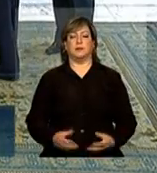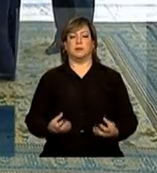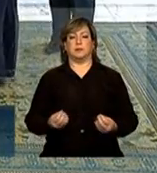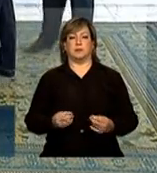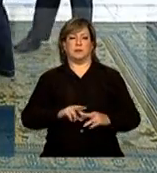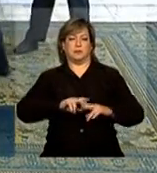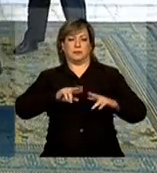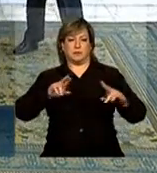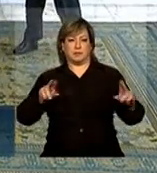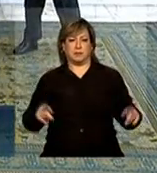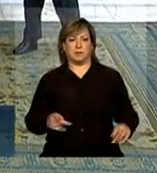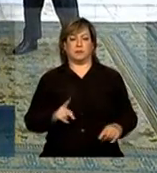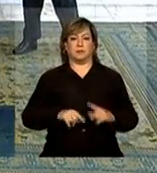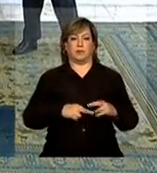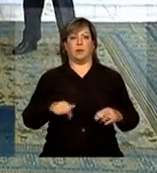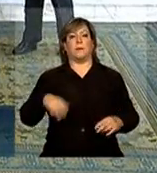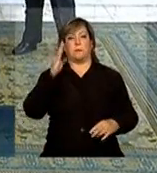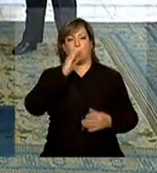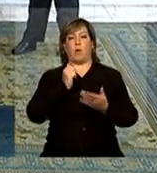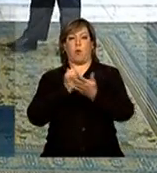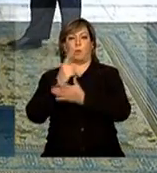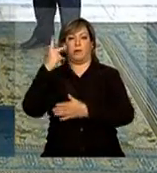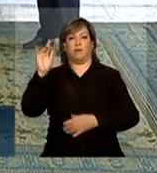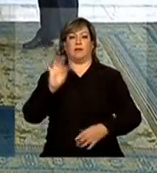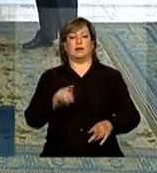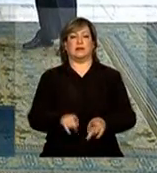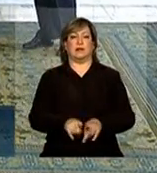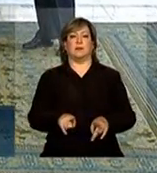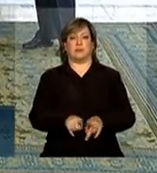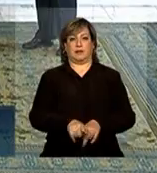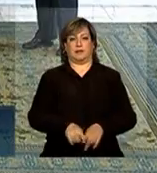considerável de produtos que foram também importados do Brasil,